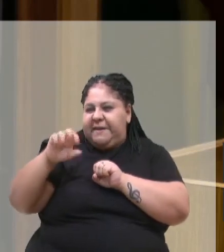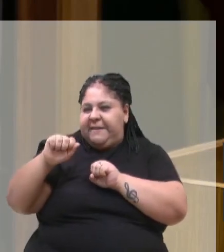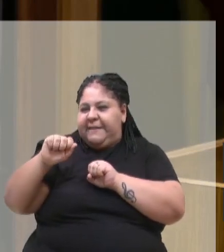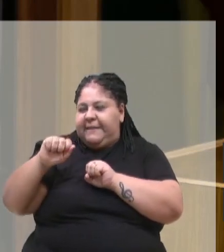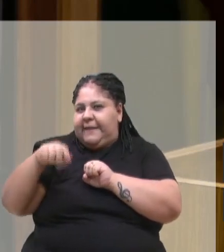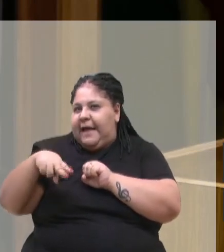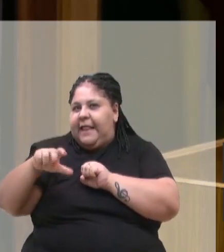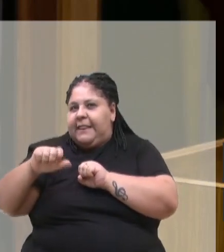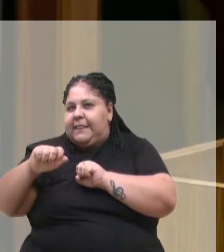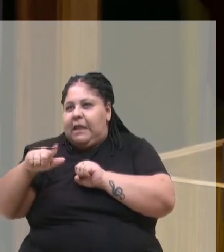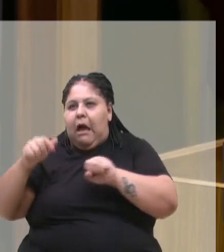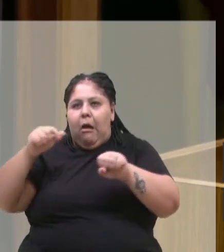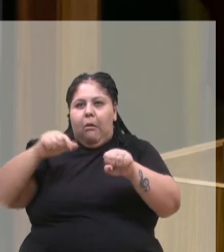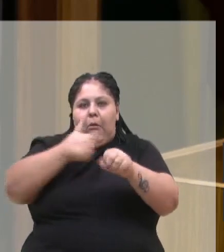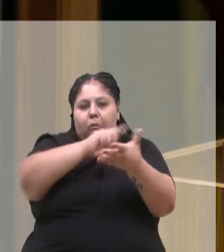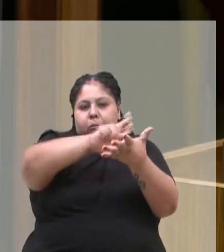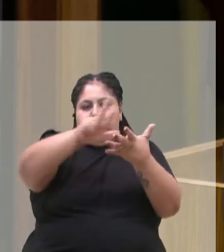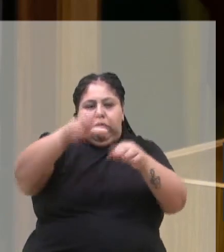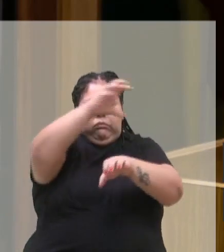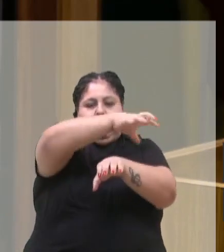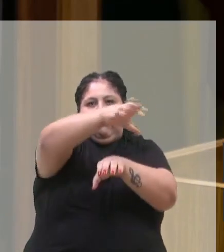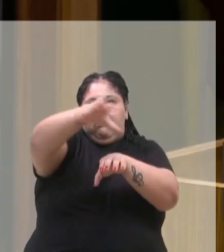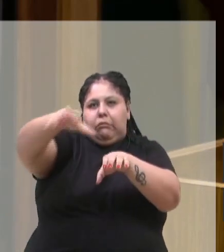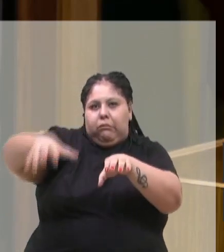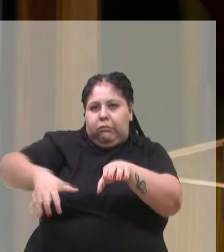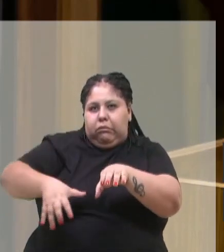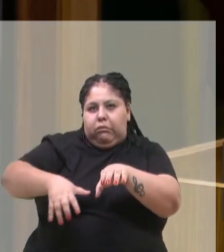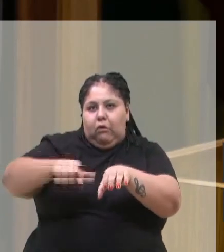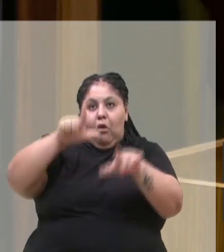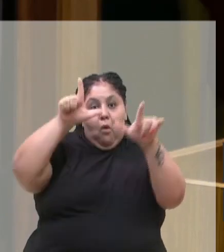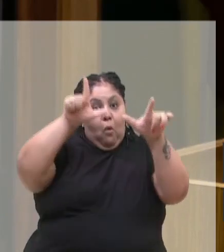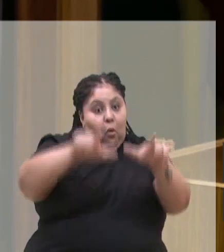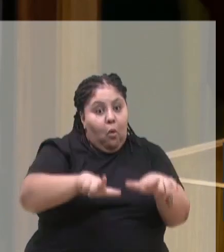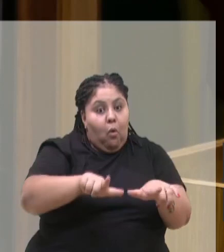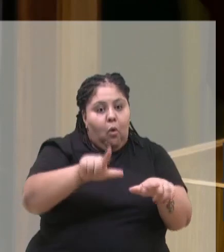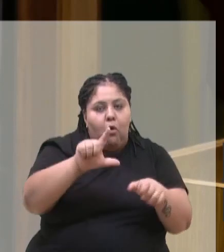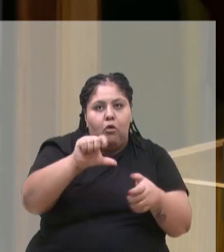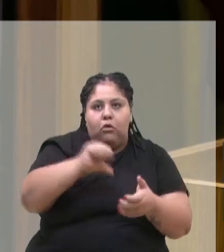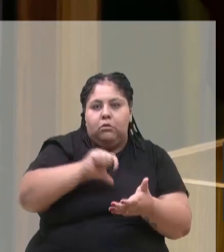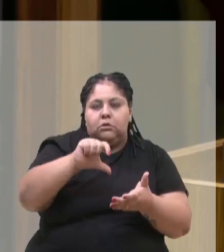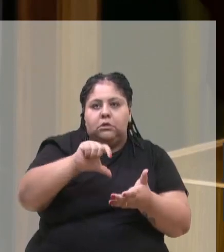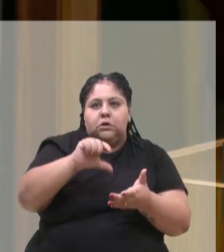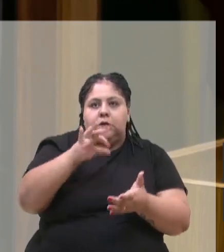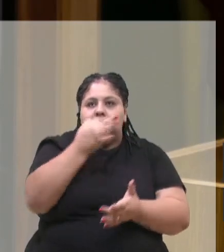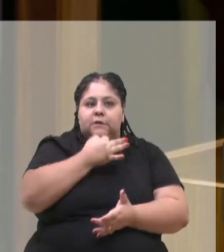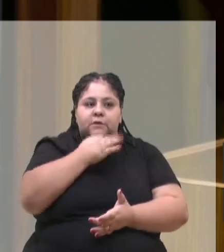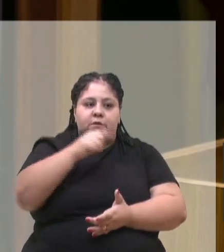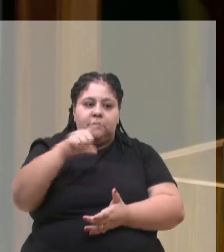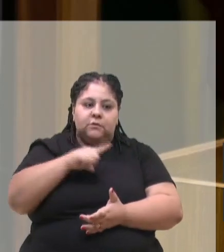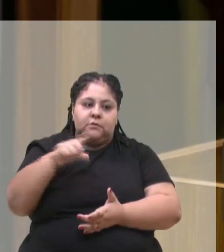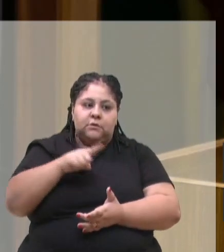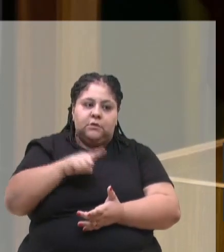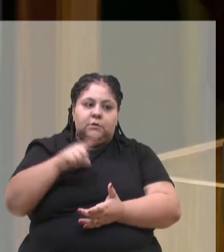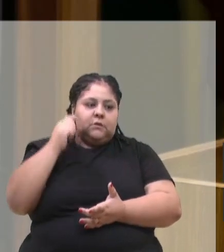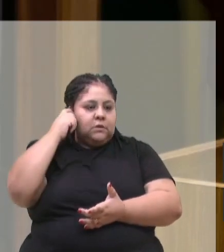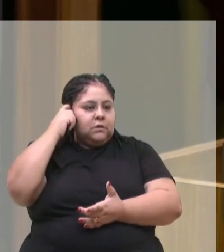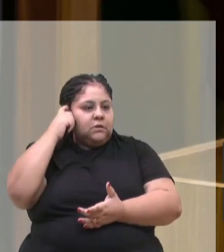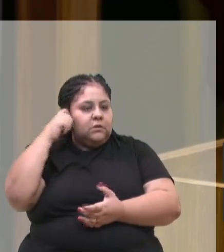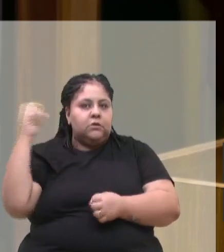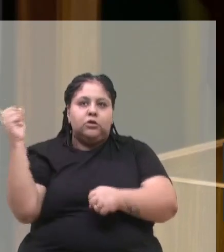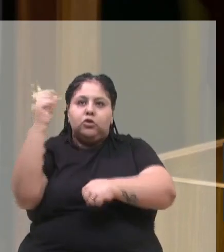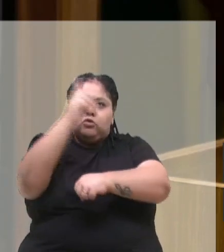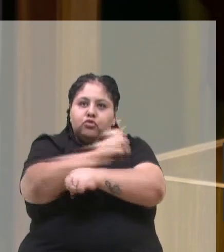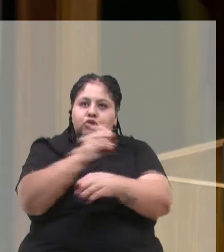lá no Montes Claros, falando de uma região da cidade. Não tem contraturno. Nós não temos nenhuma atividade para